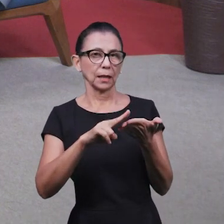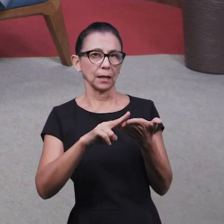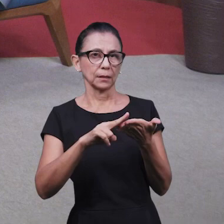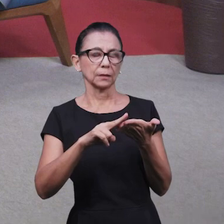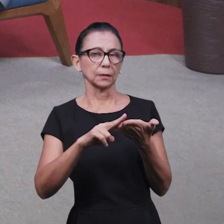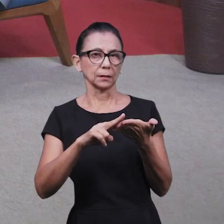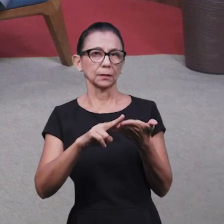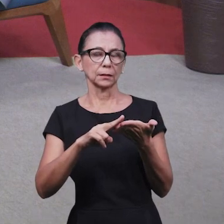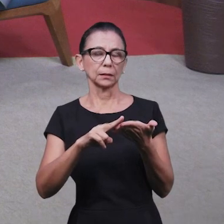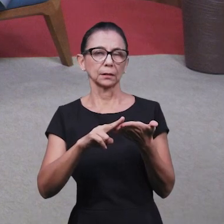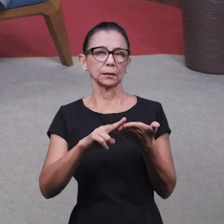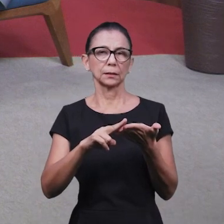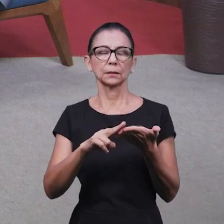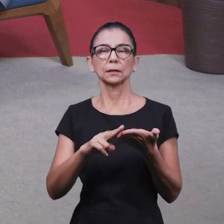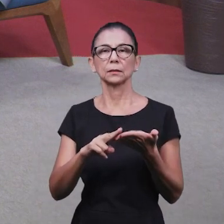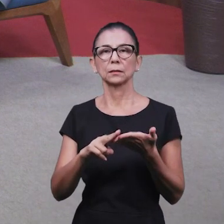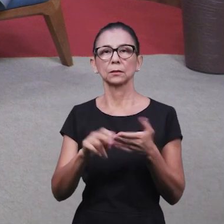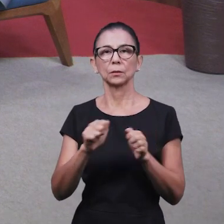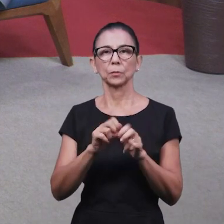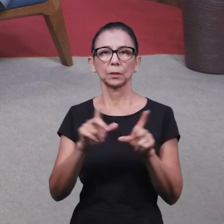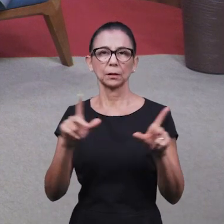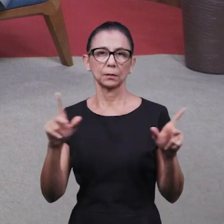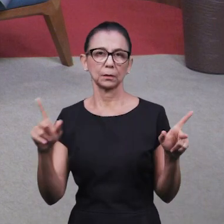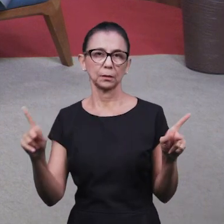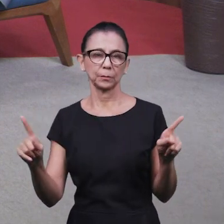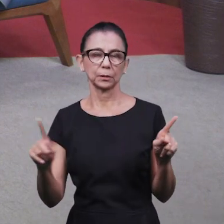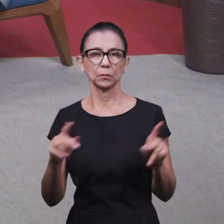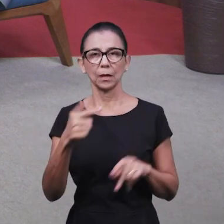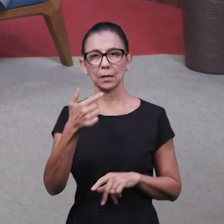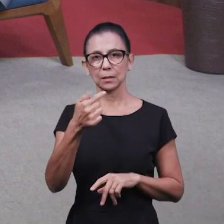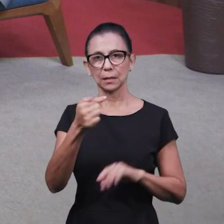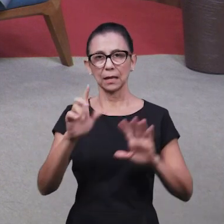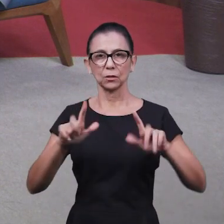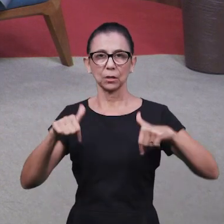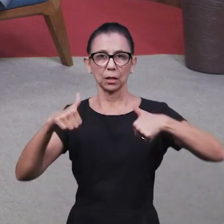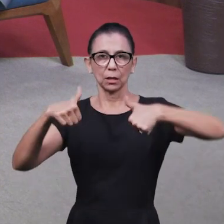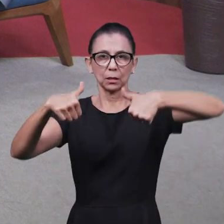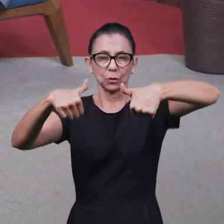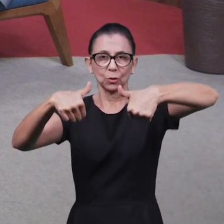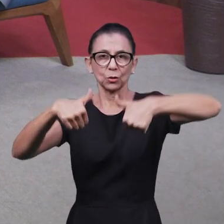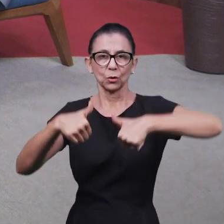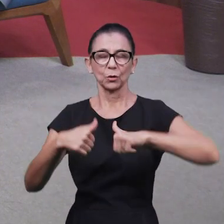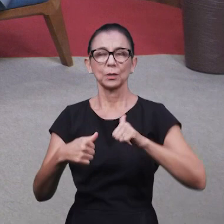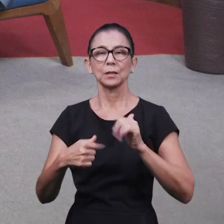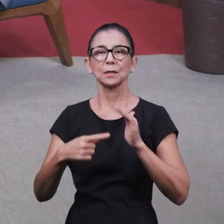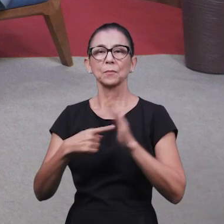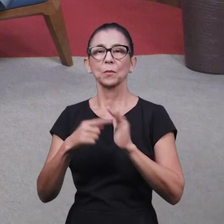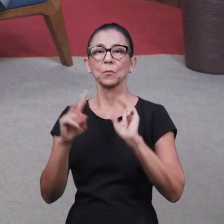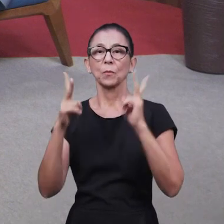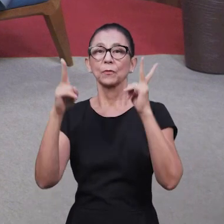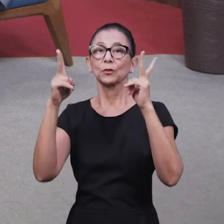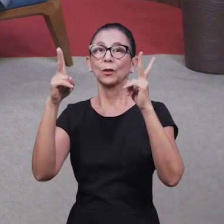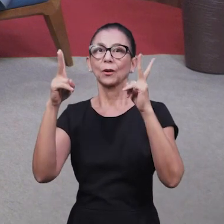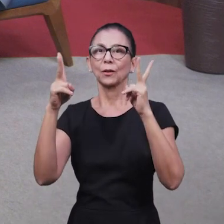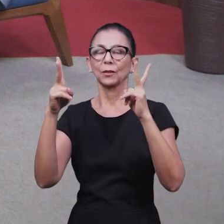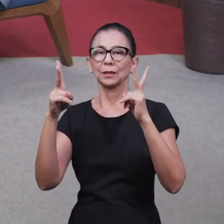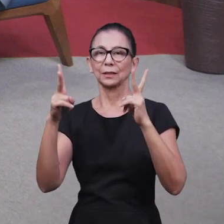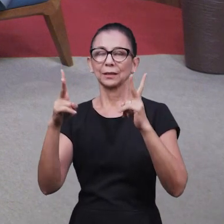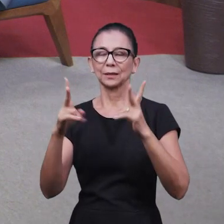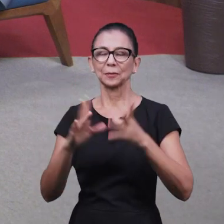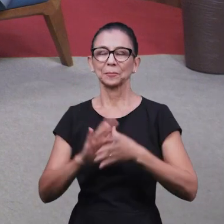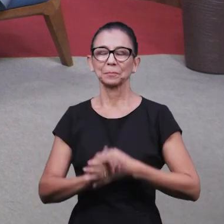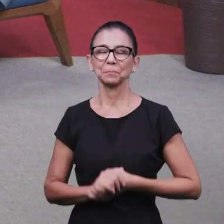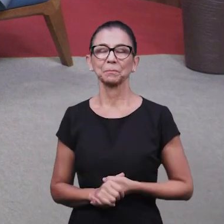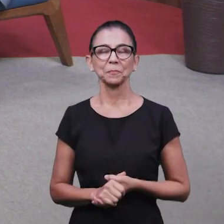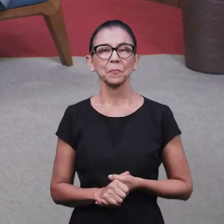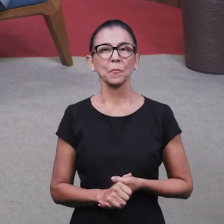as 7 cartas, elas trazem no seu final um galardão àquele que vencer. Mas a gente, quando pensa no resultado da